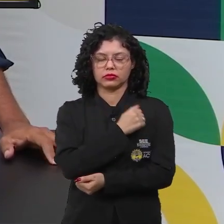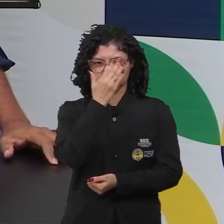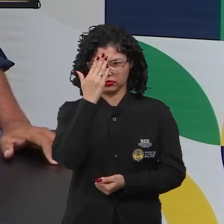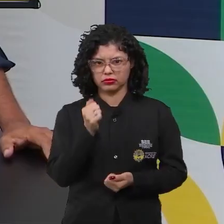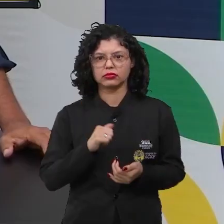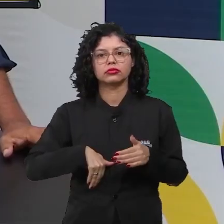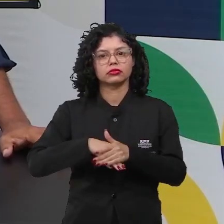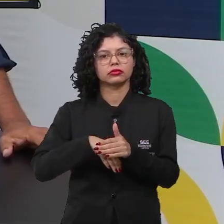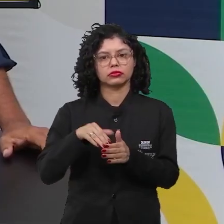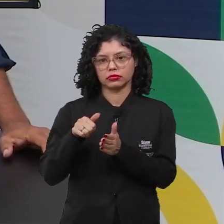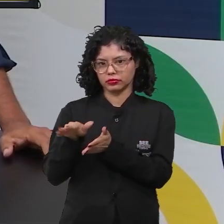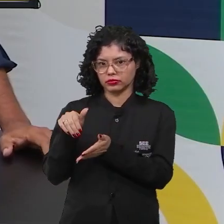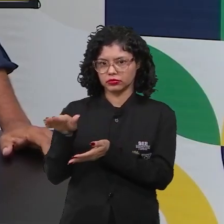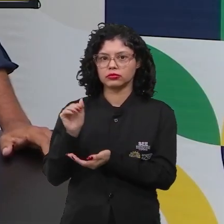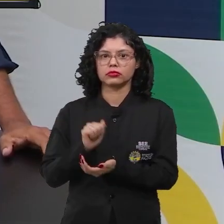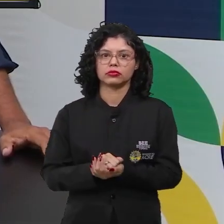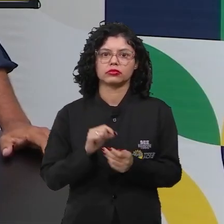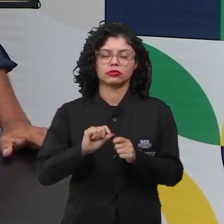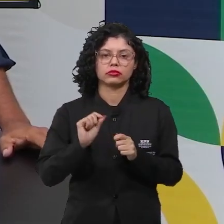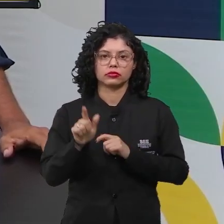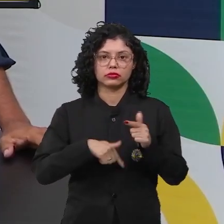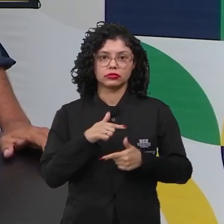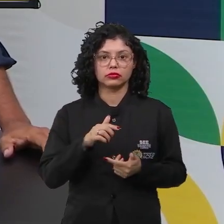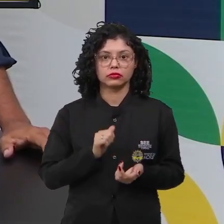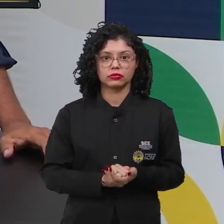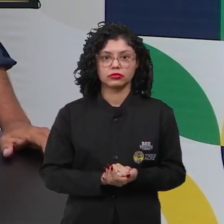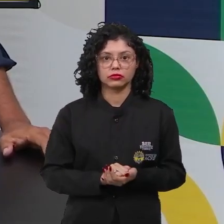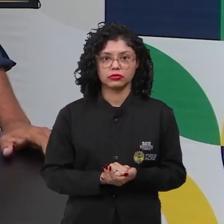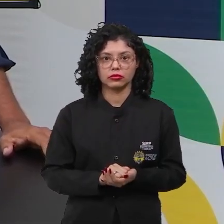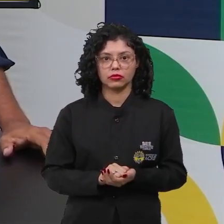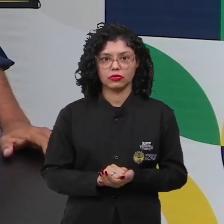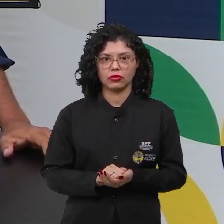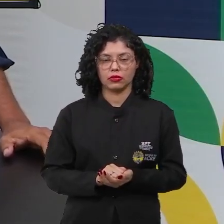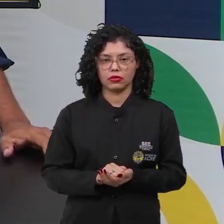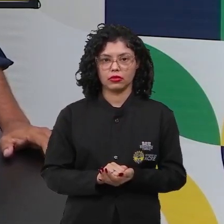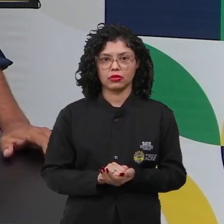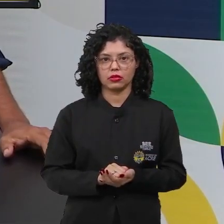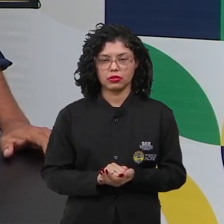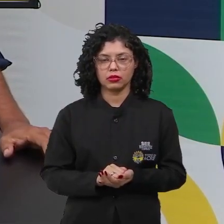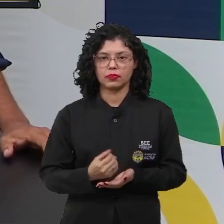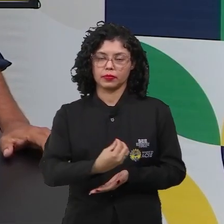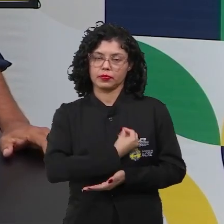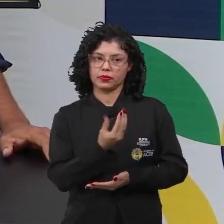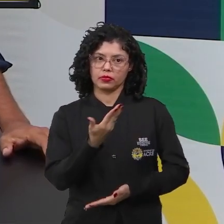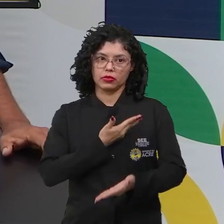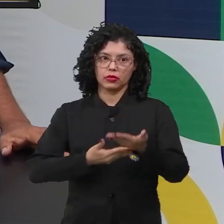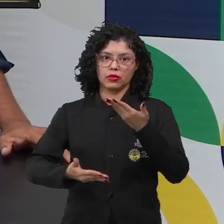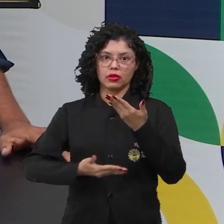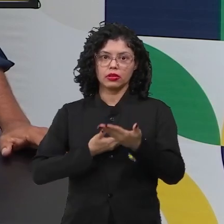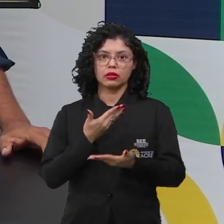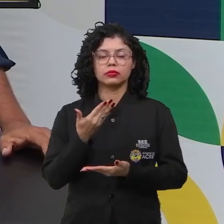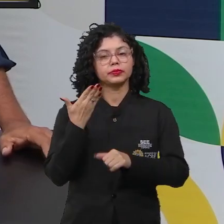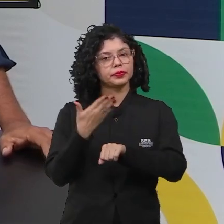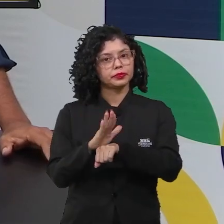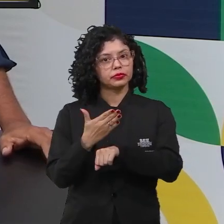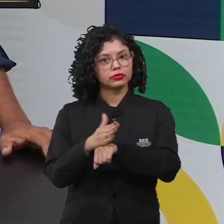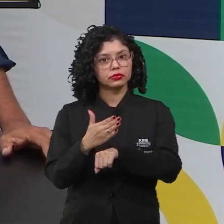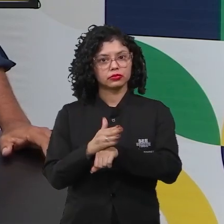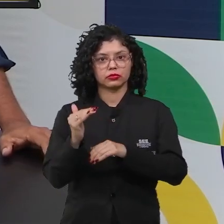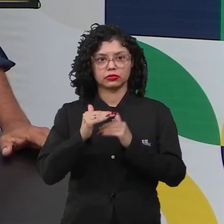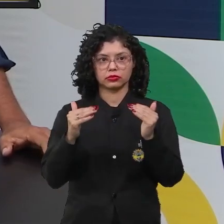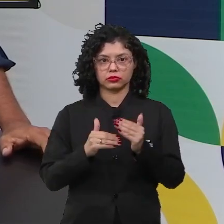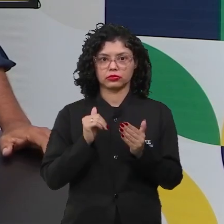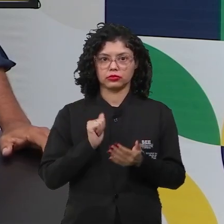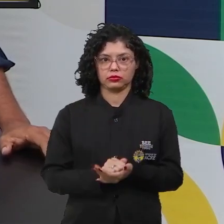jogar, quem não sabe, por favor, faz um trabalho. Gente, pelo amor de Deus, a vivência, a prática é para